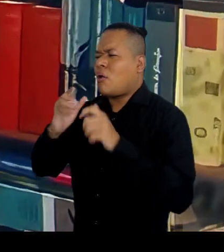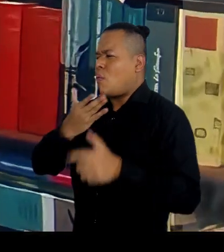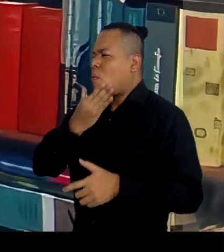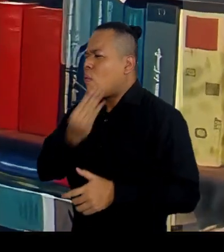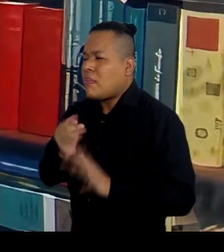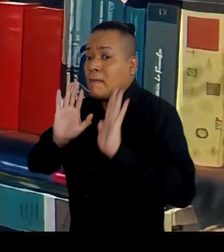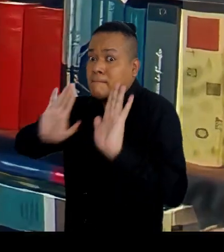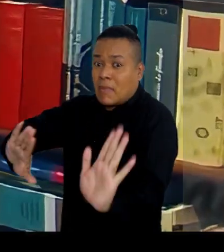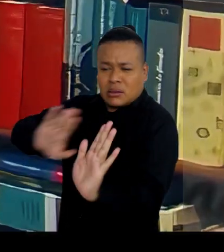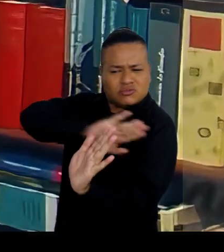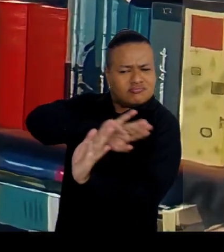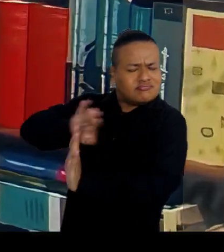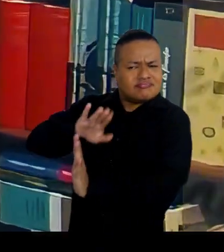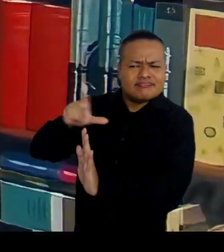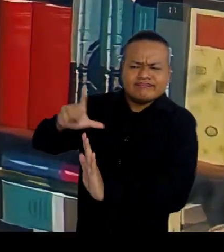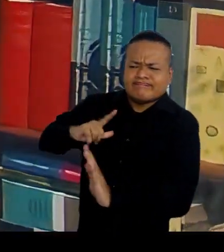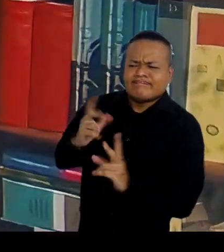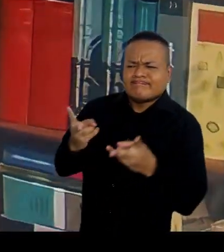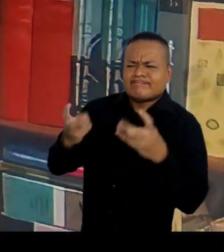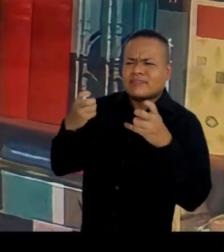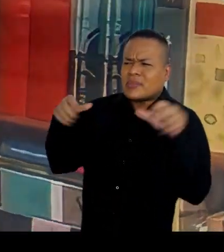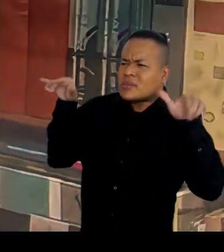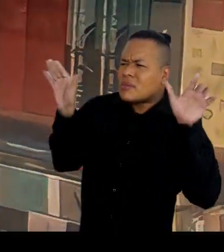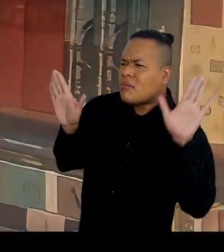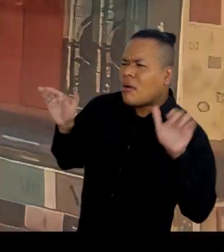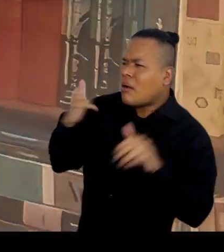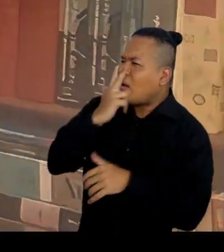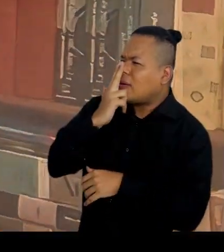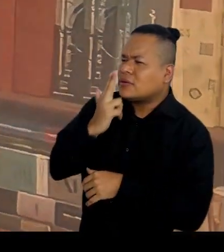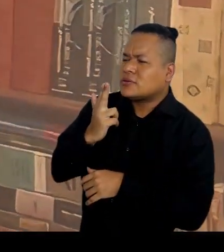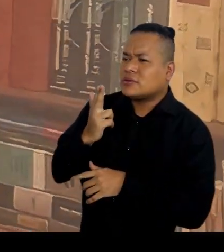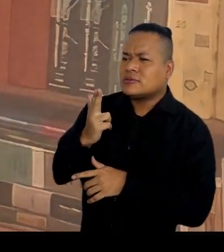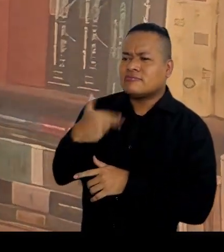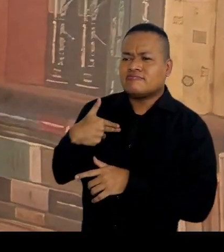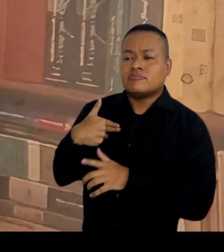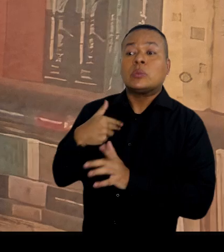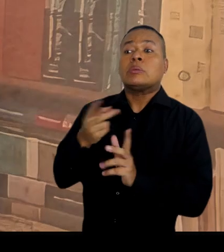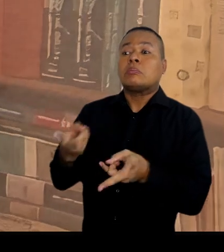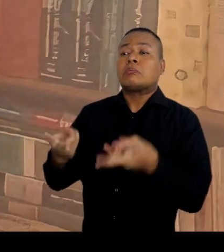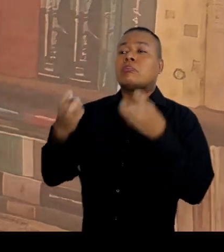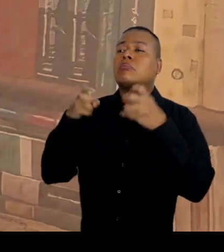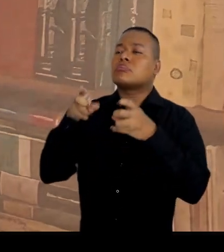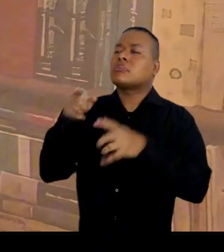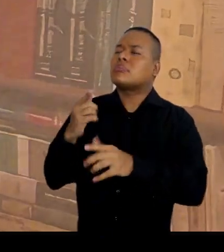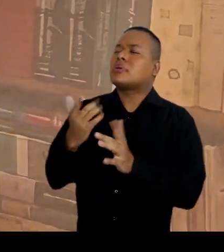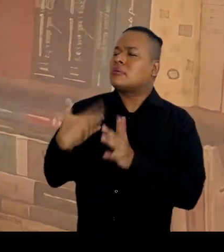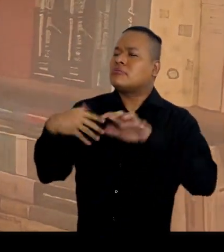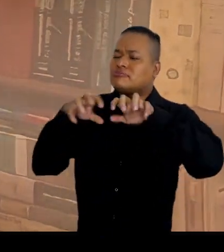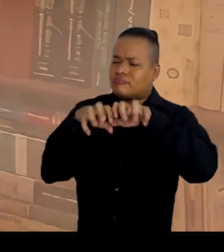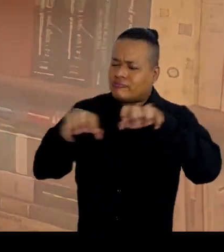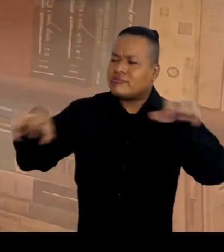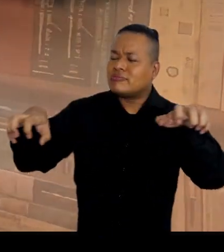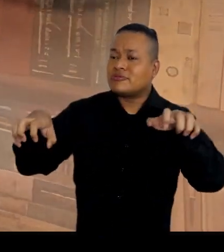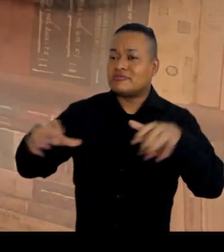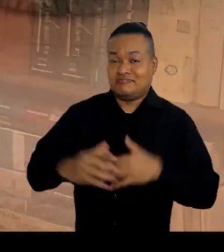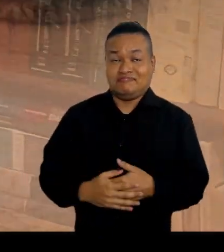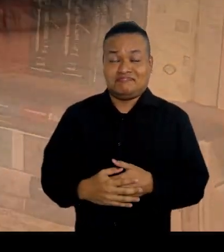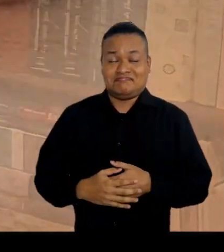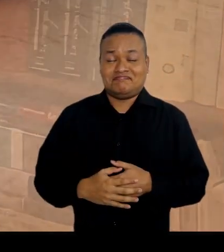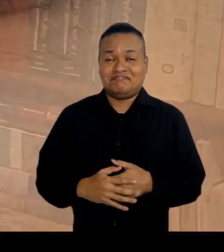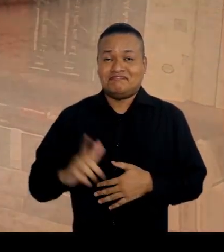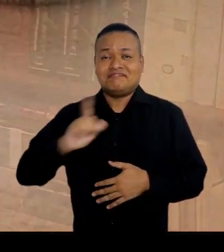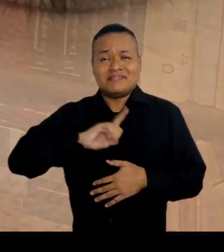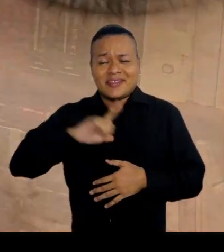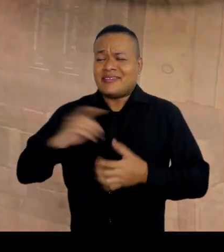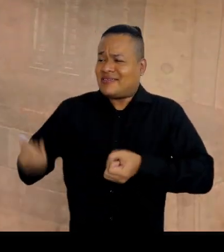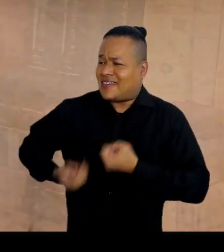caminha. Mas algo nele de anjo se avizinha, quando em fatias brancas se reparte. Cheira o pão